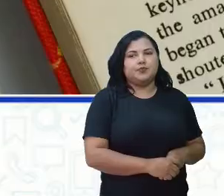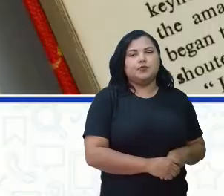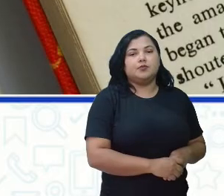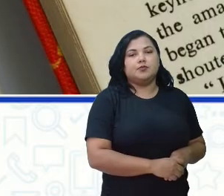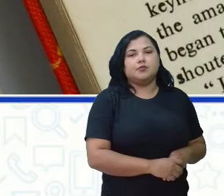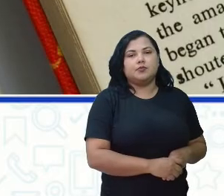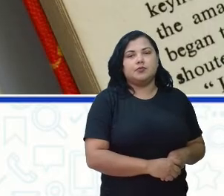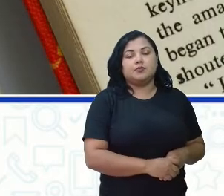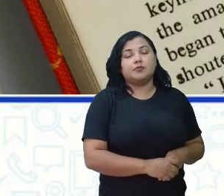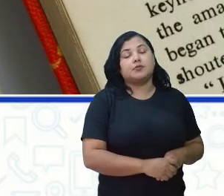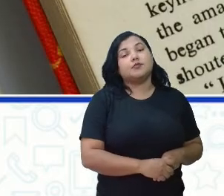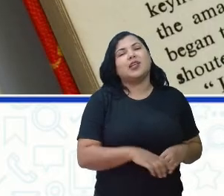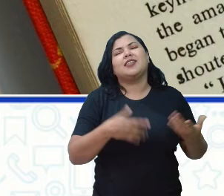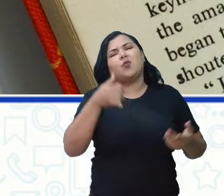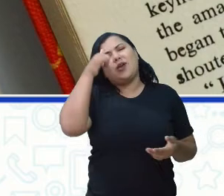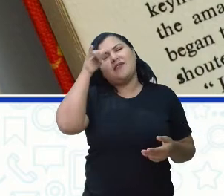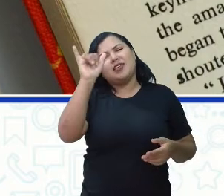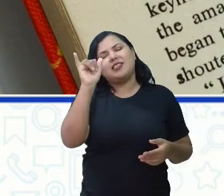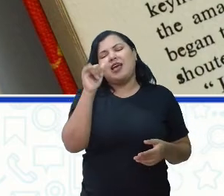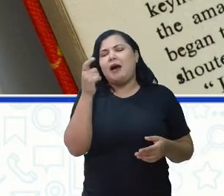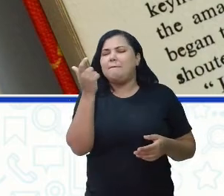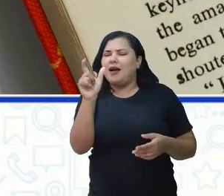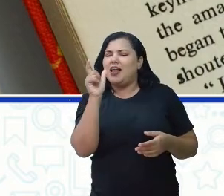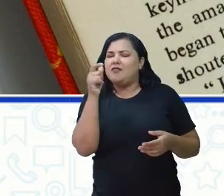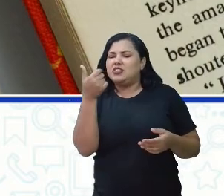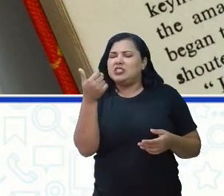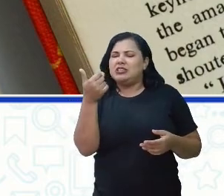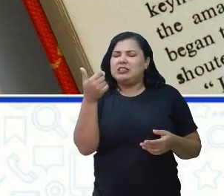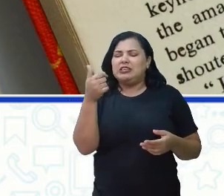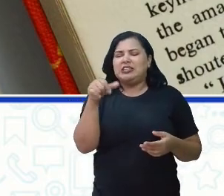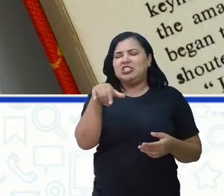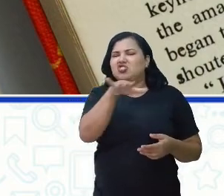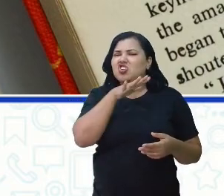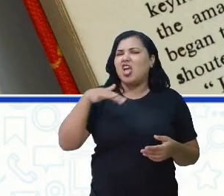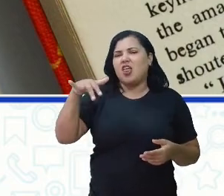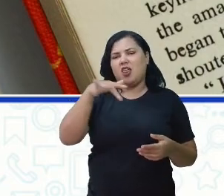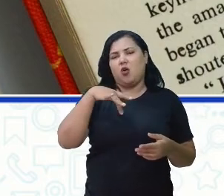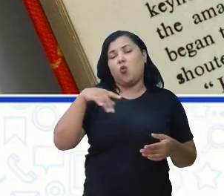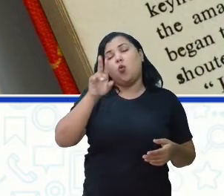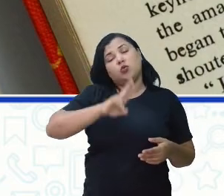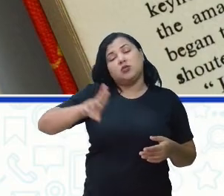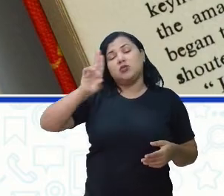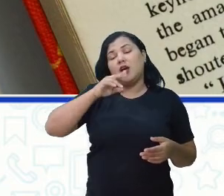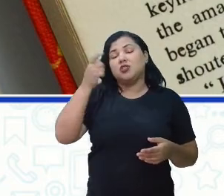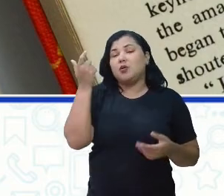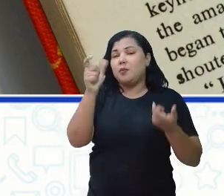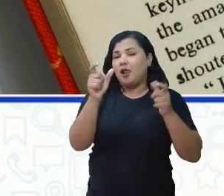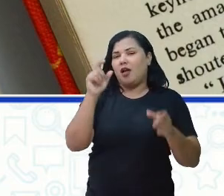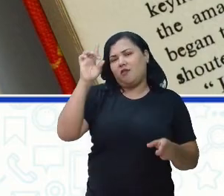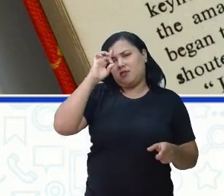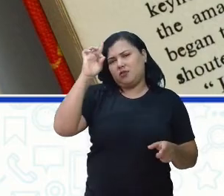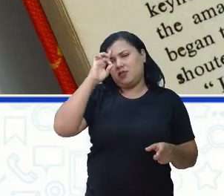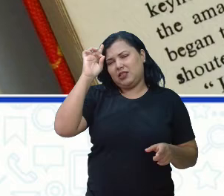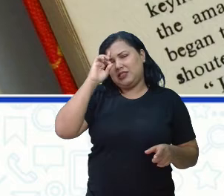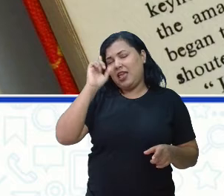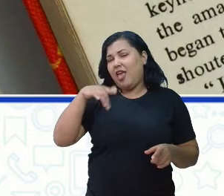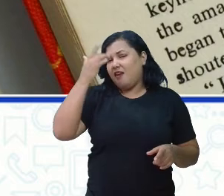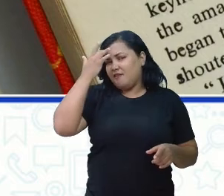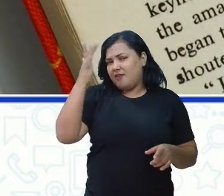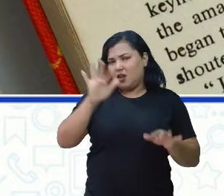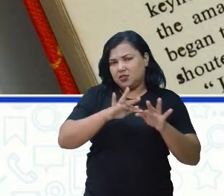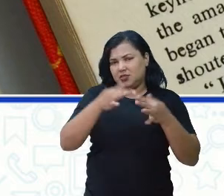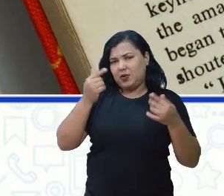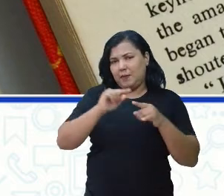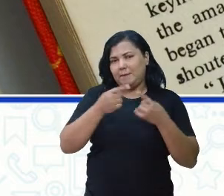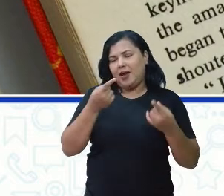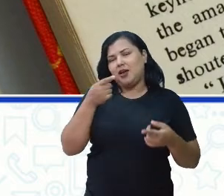Evitar palavras vagas e generalistas. Utilizar essas palavras no dia a dia é fácil e simples, porém empobrece a língua ao usar um